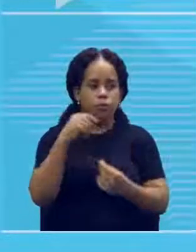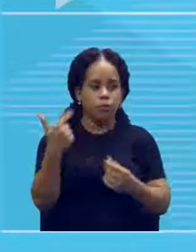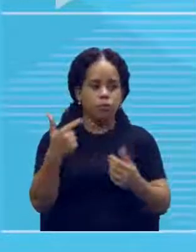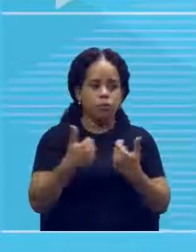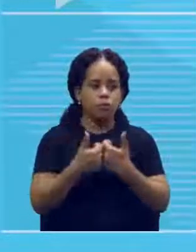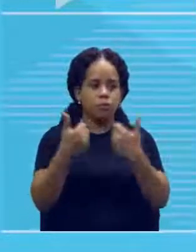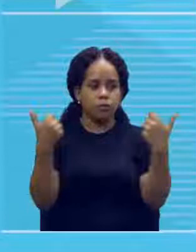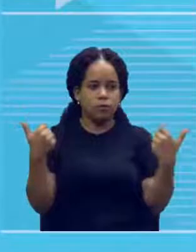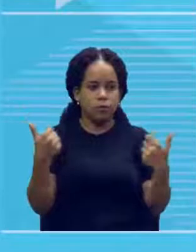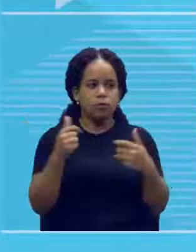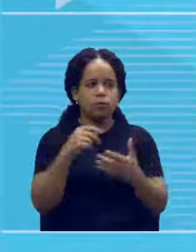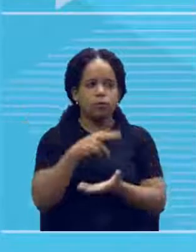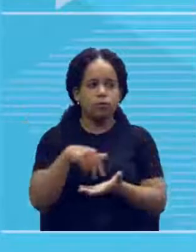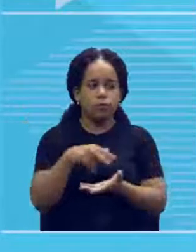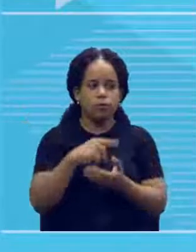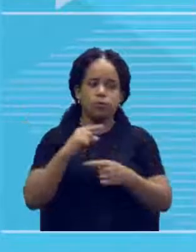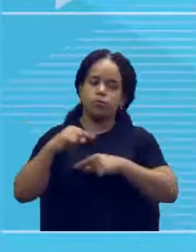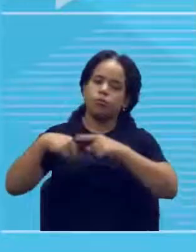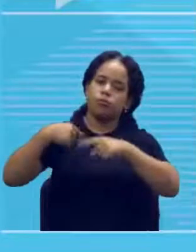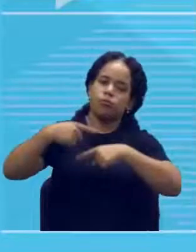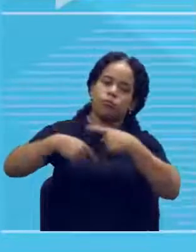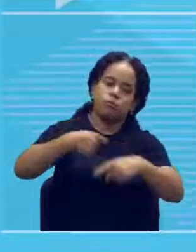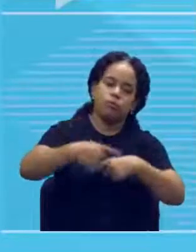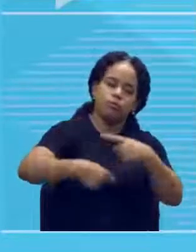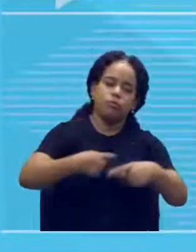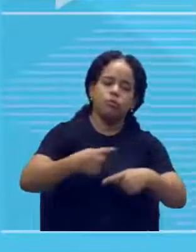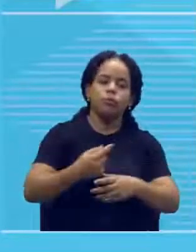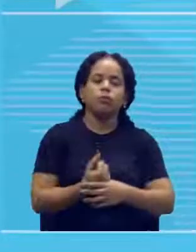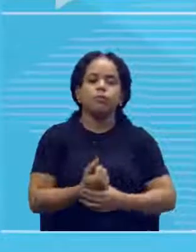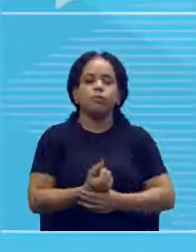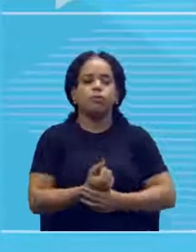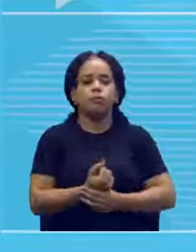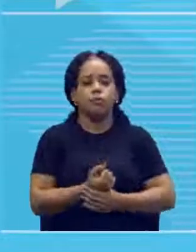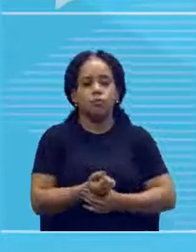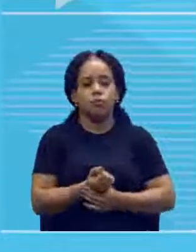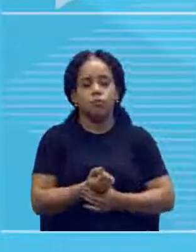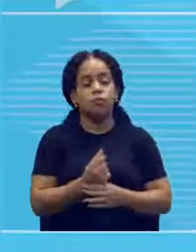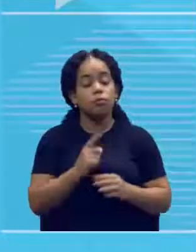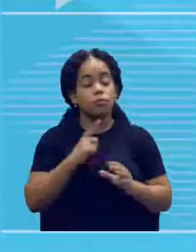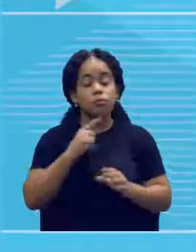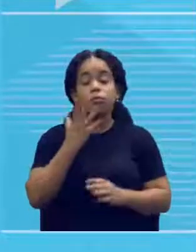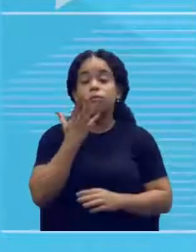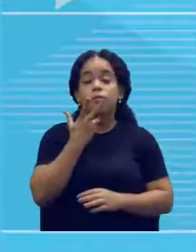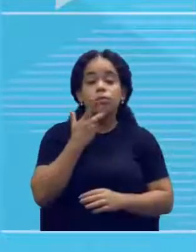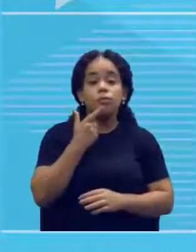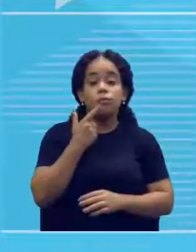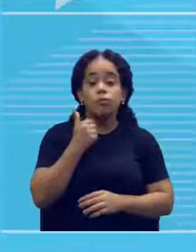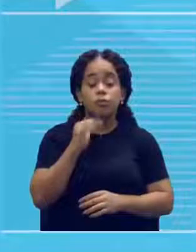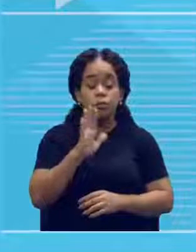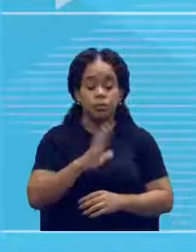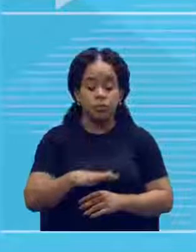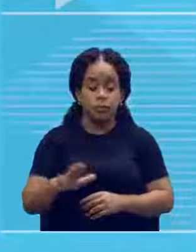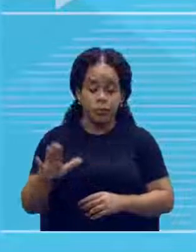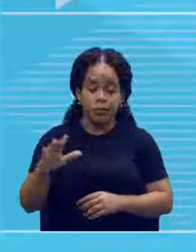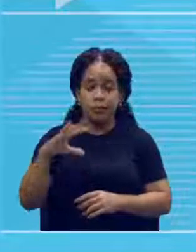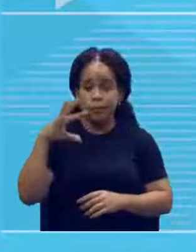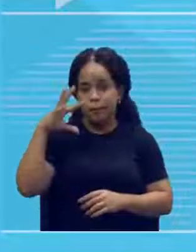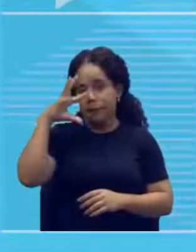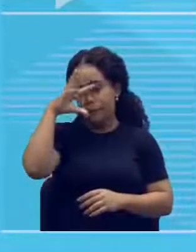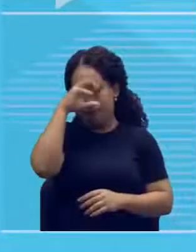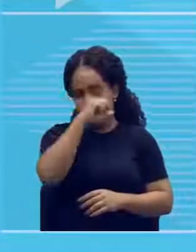geração. E desde pequenos, né, desde a infância, as crianças